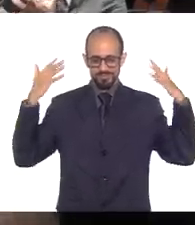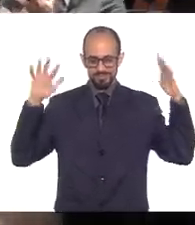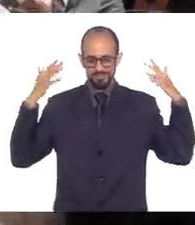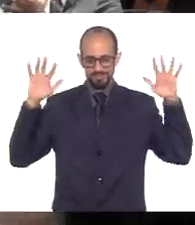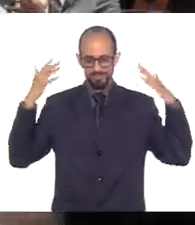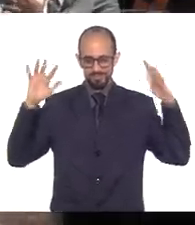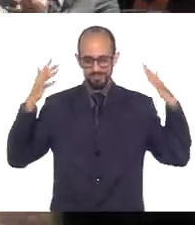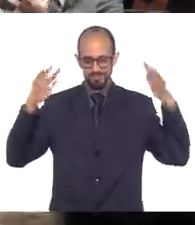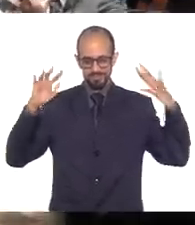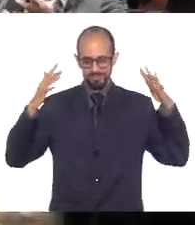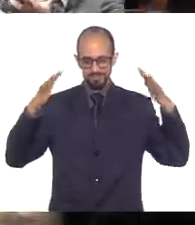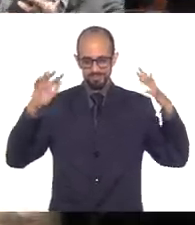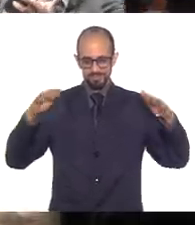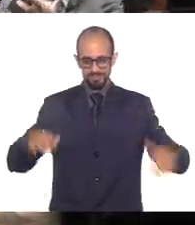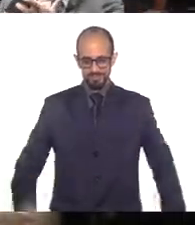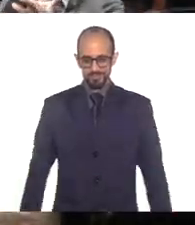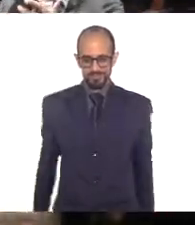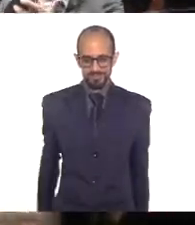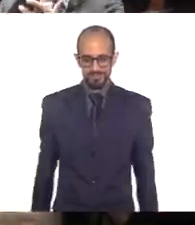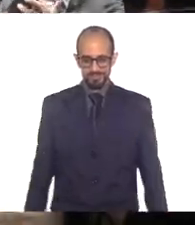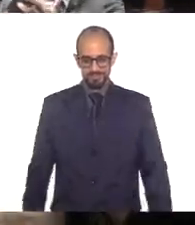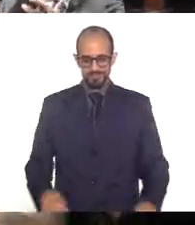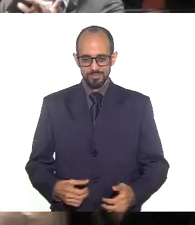E aí ó ó